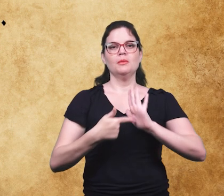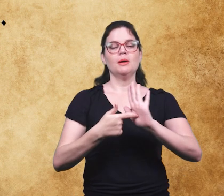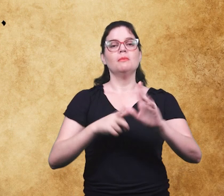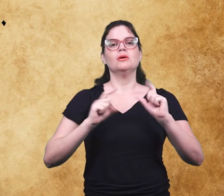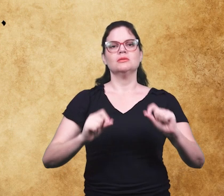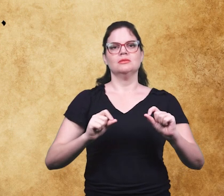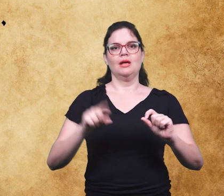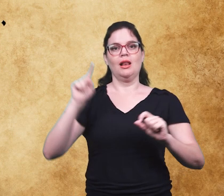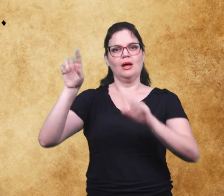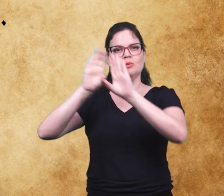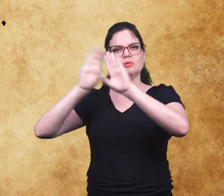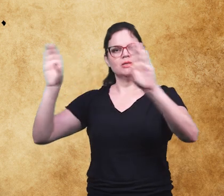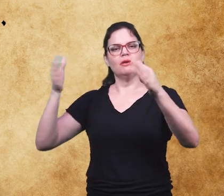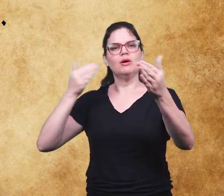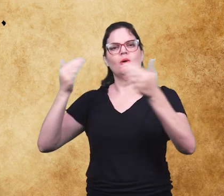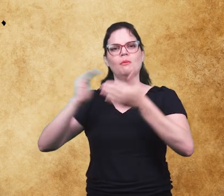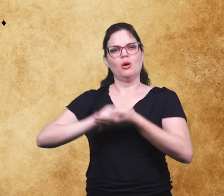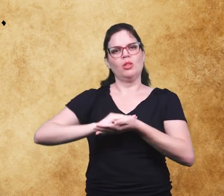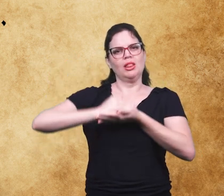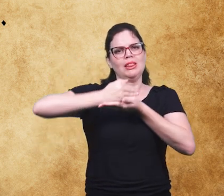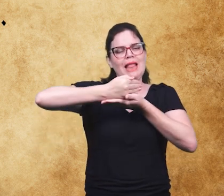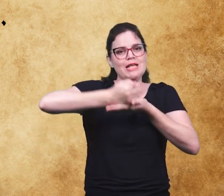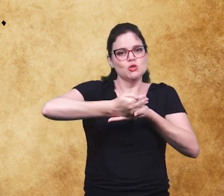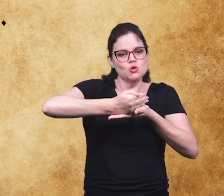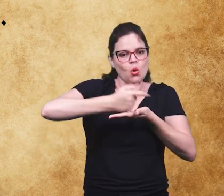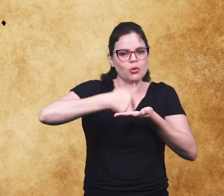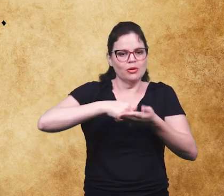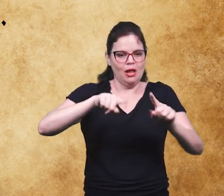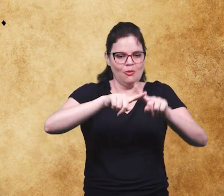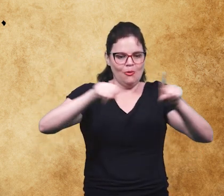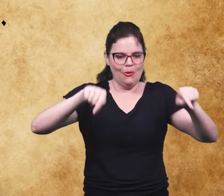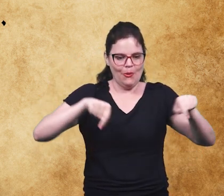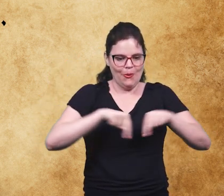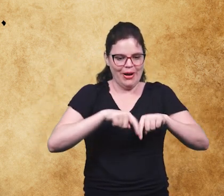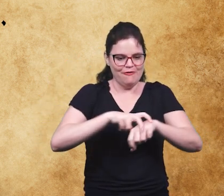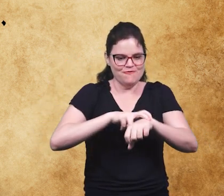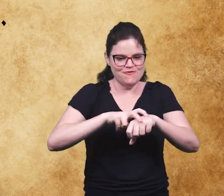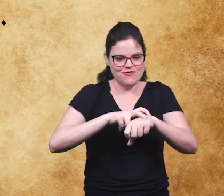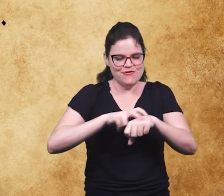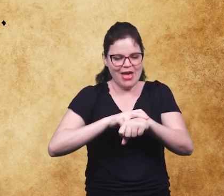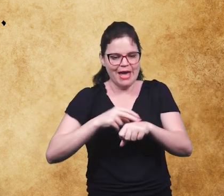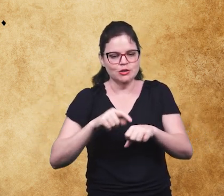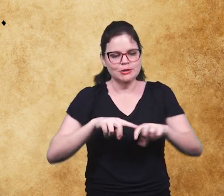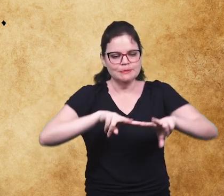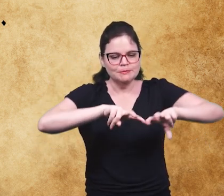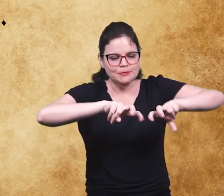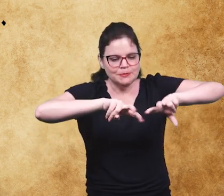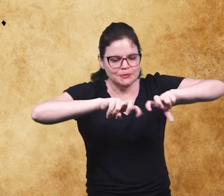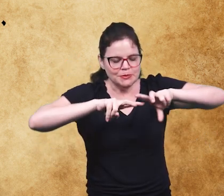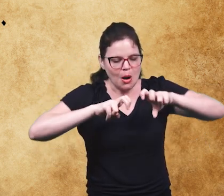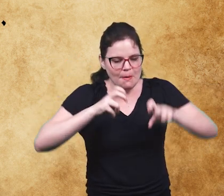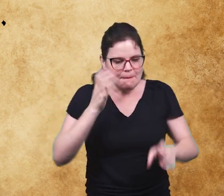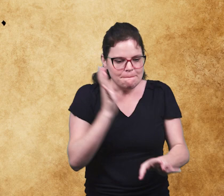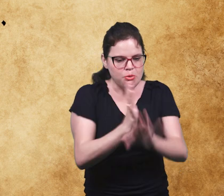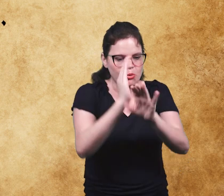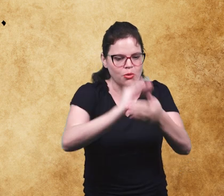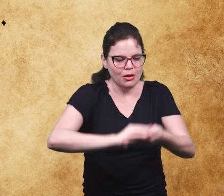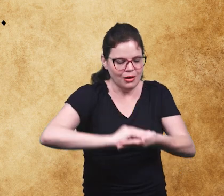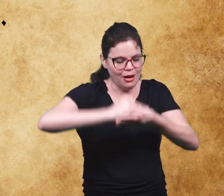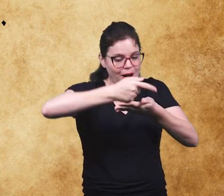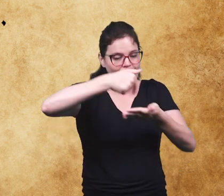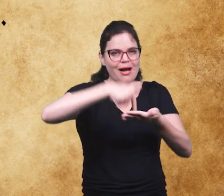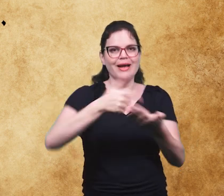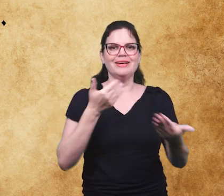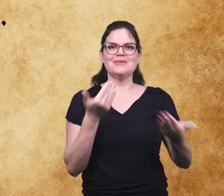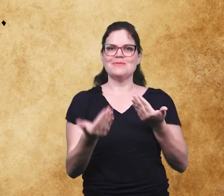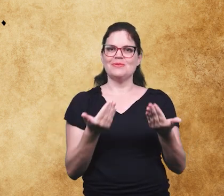semelhante a um tesouro que o homem descobriu no campo. No campo. Né? Então aqui, Mateus 13:44, exatamente esse tesouro que Lutero